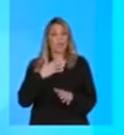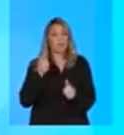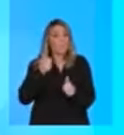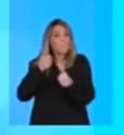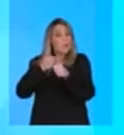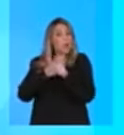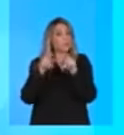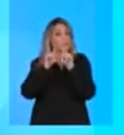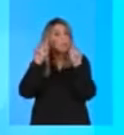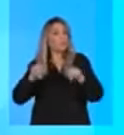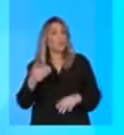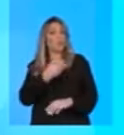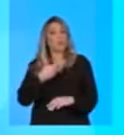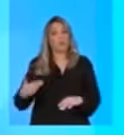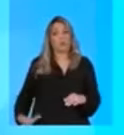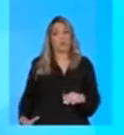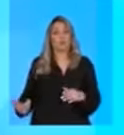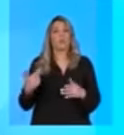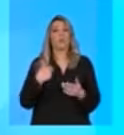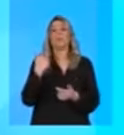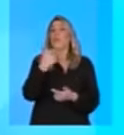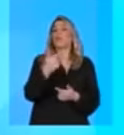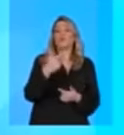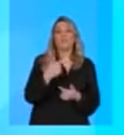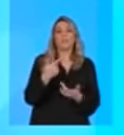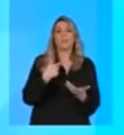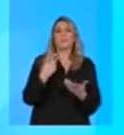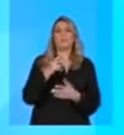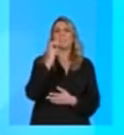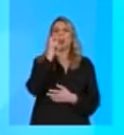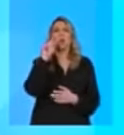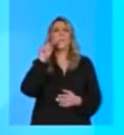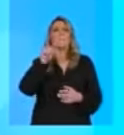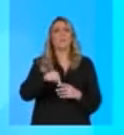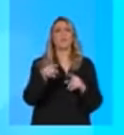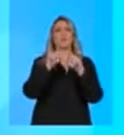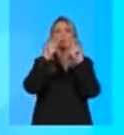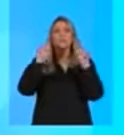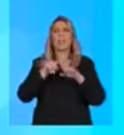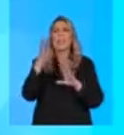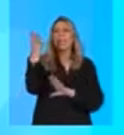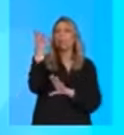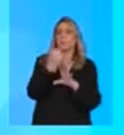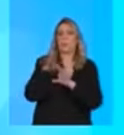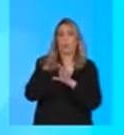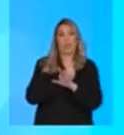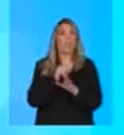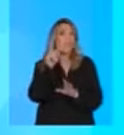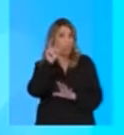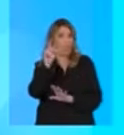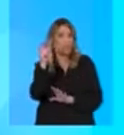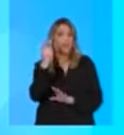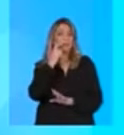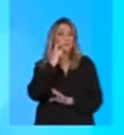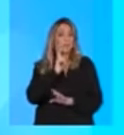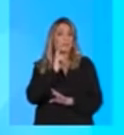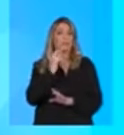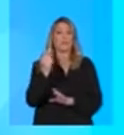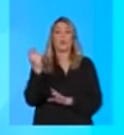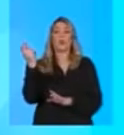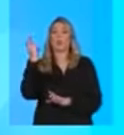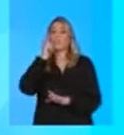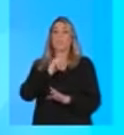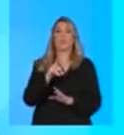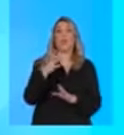Servidor Público não tive a honra de receber r$ 5.000 de 57 servidores como Pedro Paulo conseguiu agora